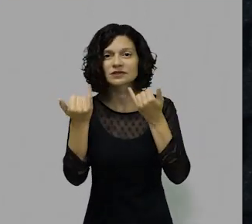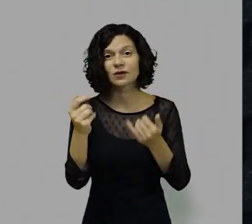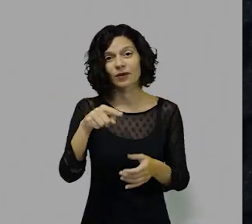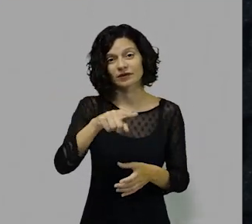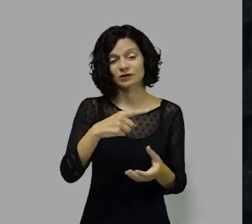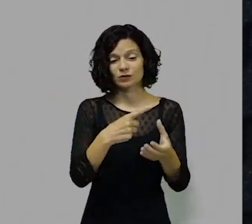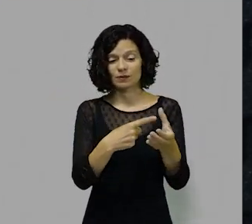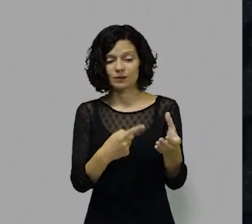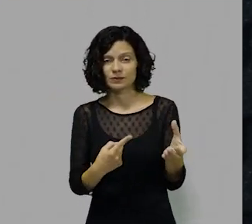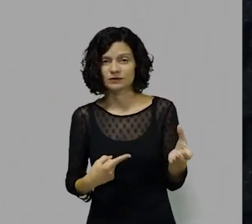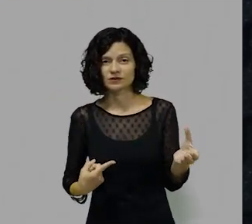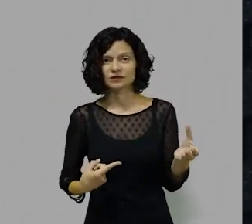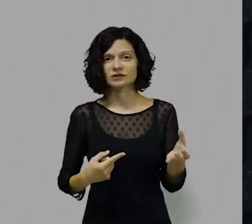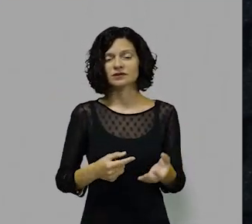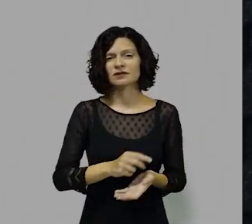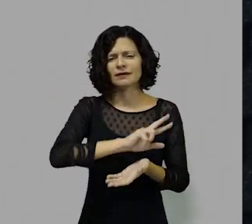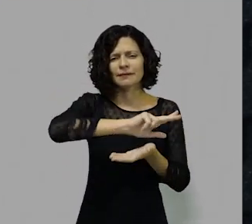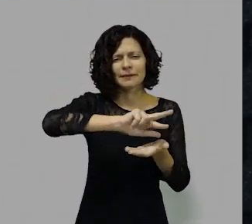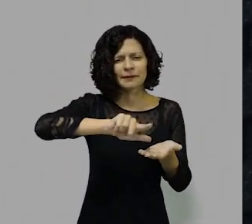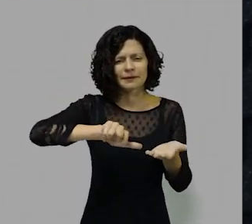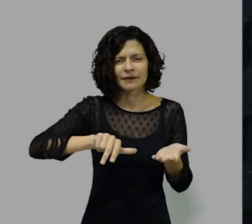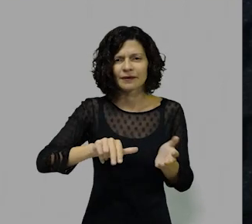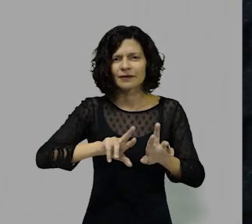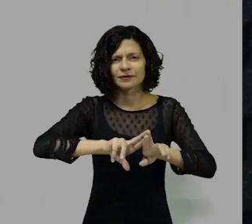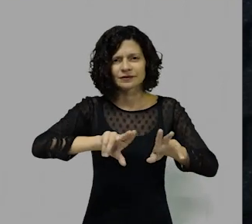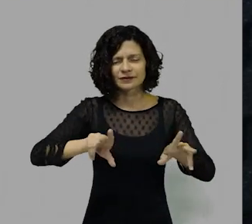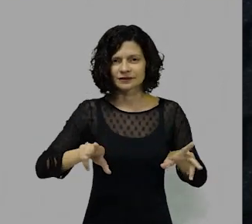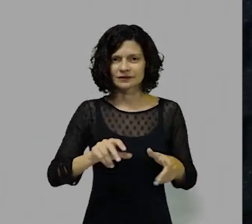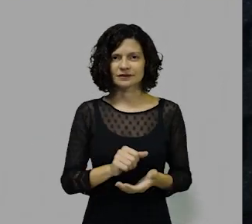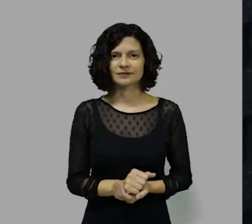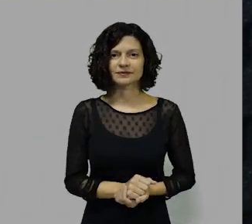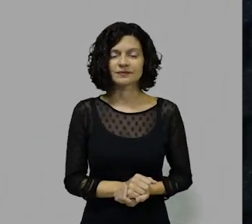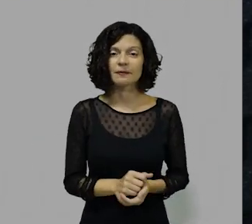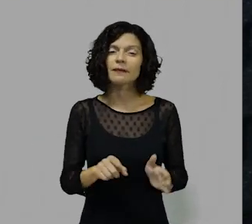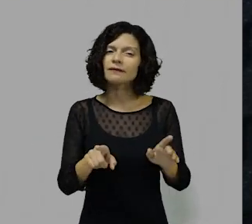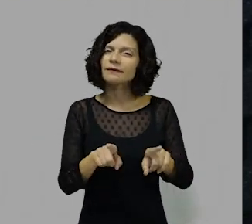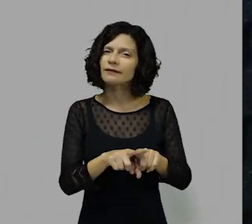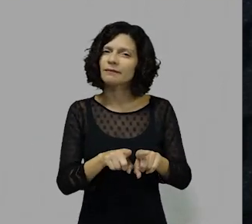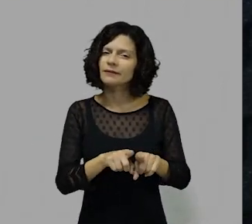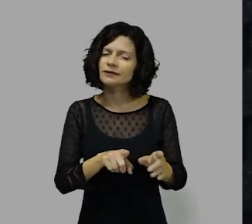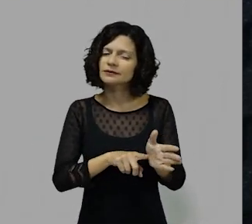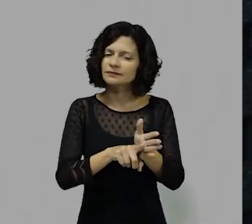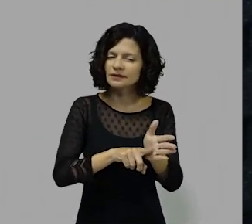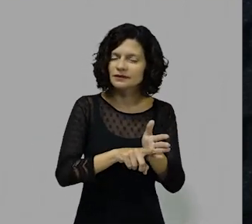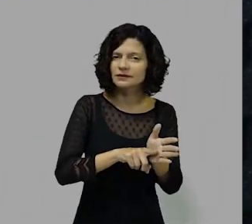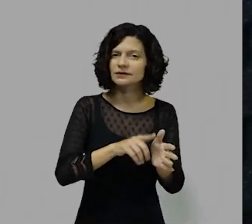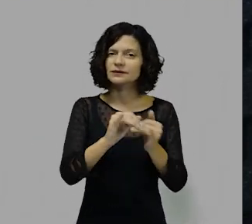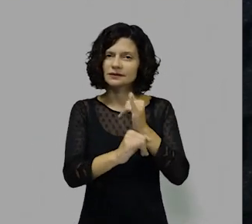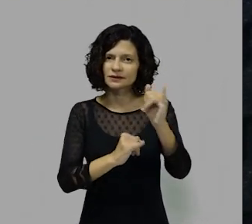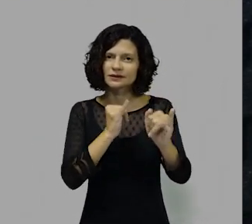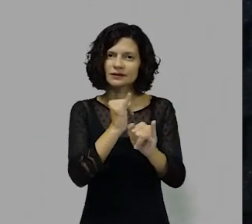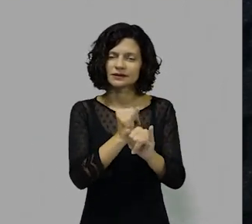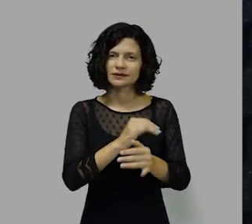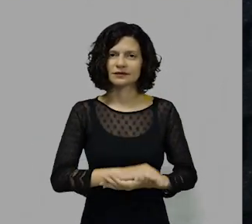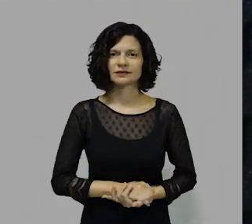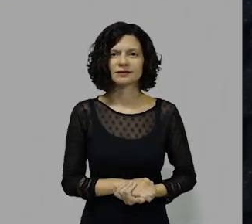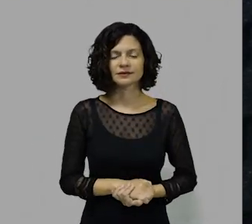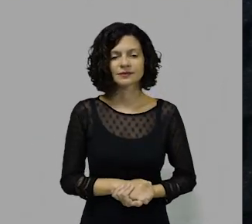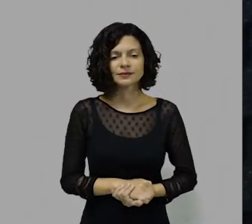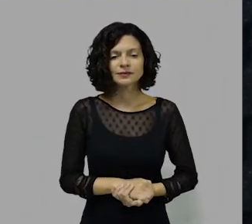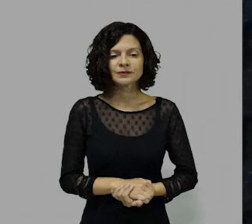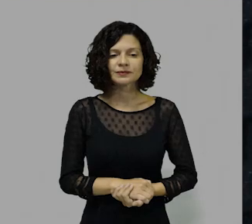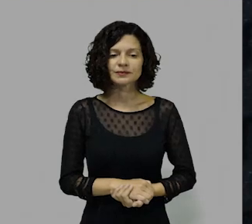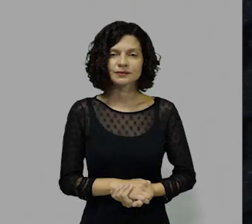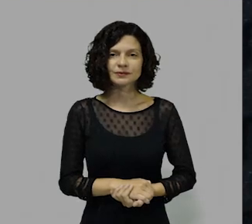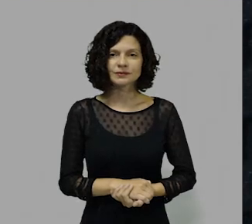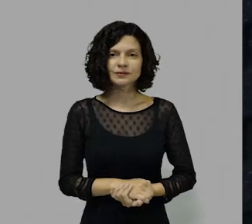nos nossos materiais de acompanhamento e vocês conseguem encontrar também nas suas fontes de estudo, nos livros e na internet. Aqui